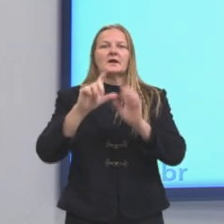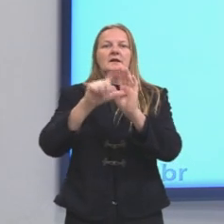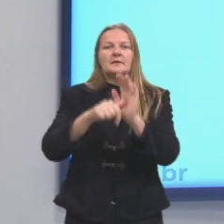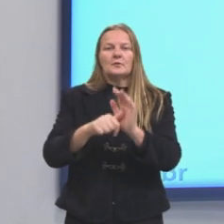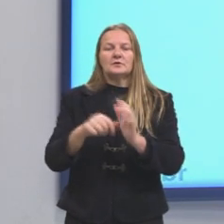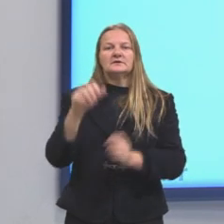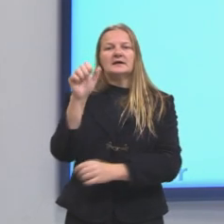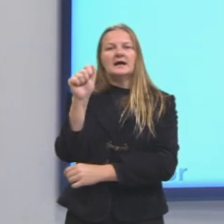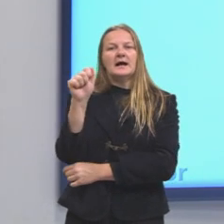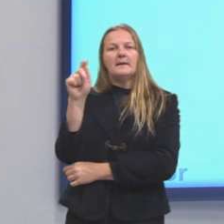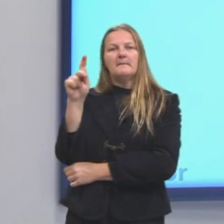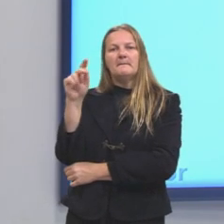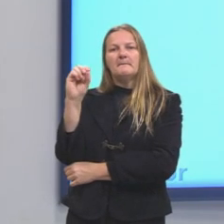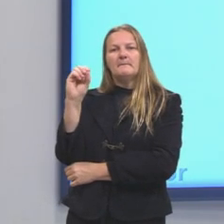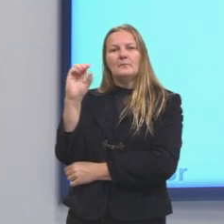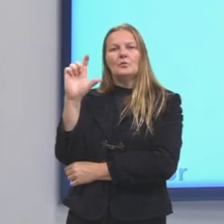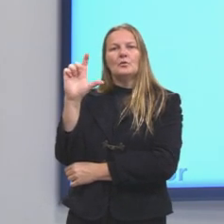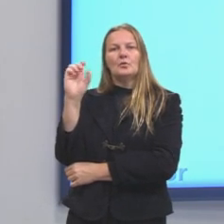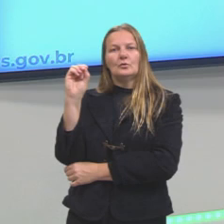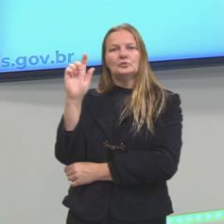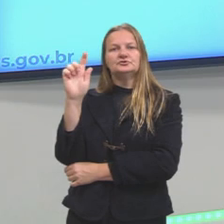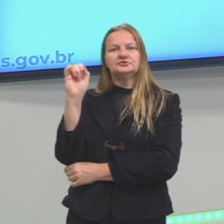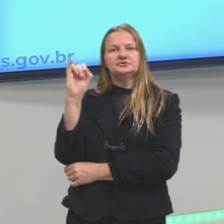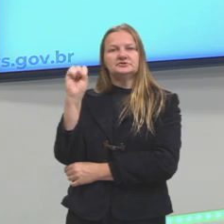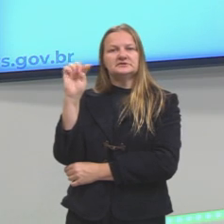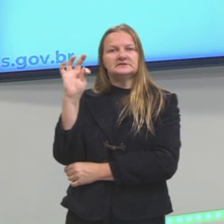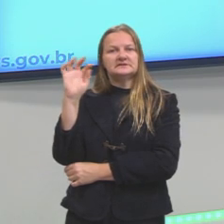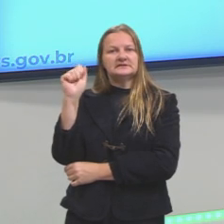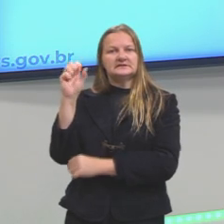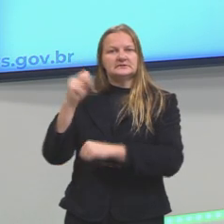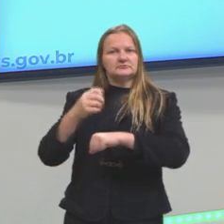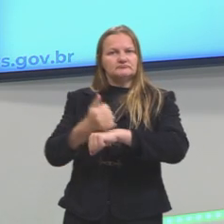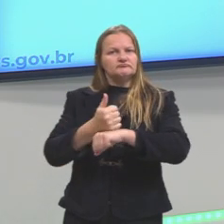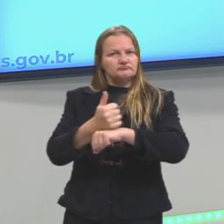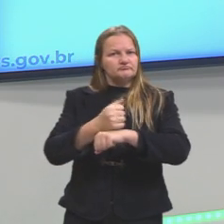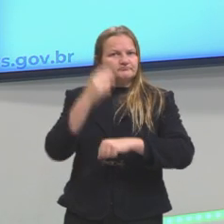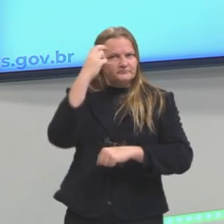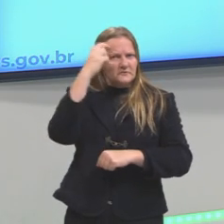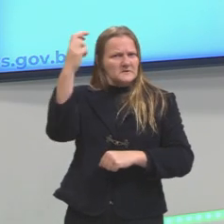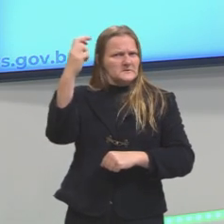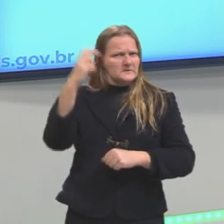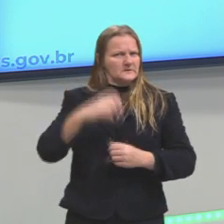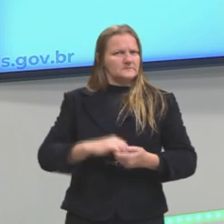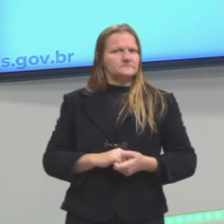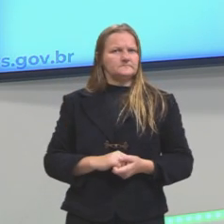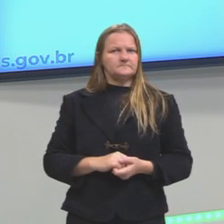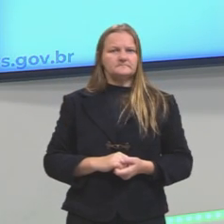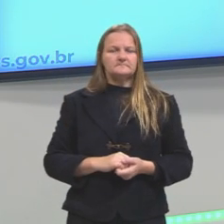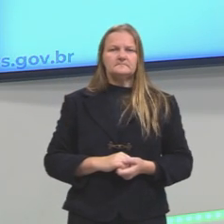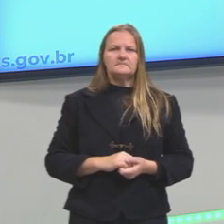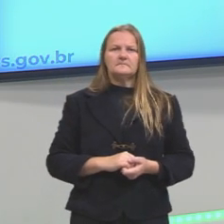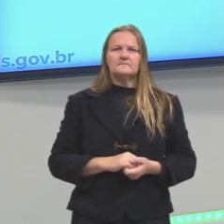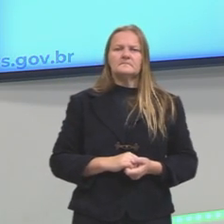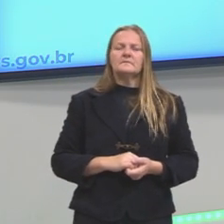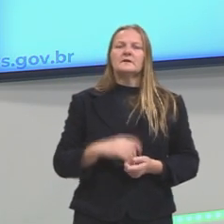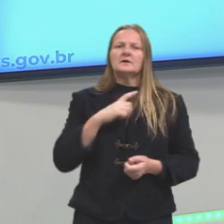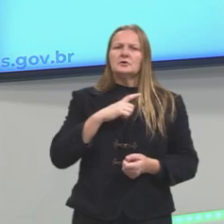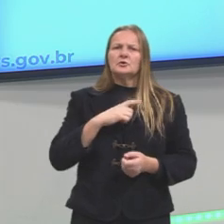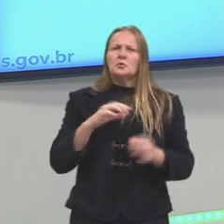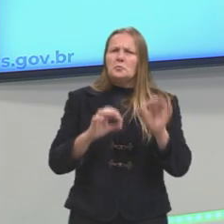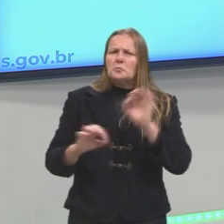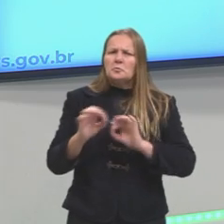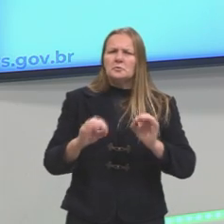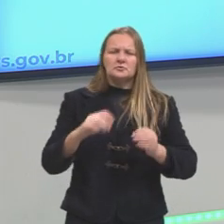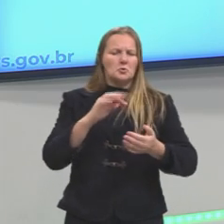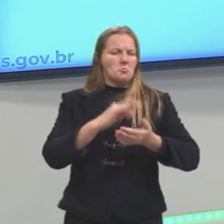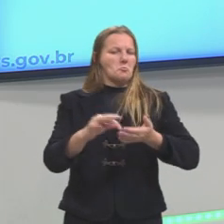os apologistas já são pessoas são intelectuais já melhor preparado já próprio de